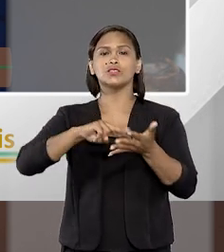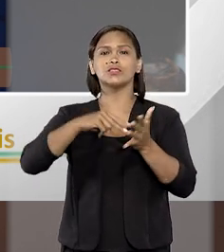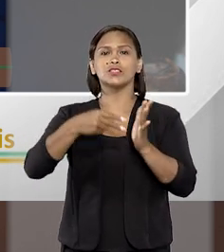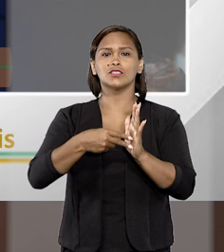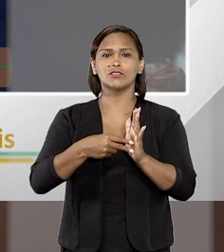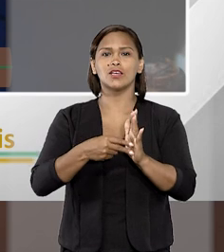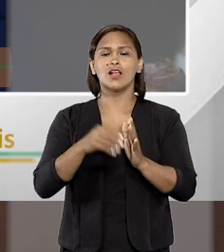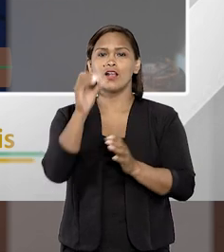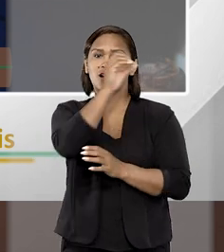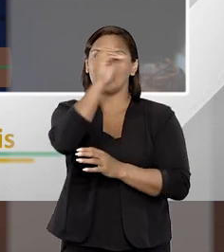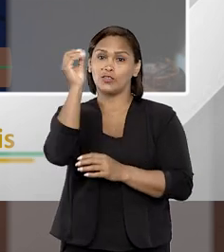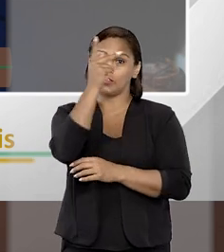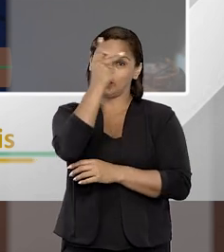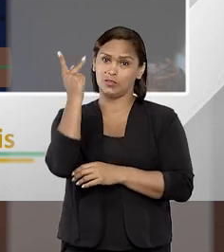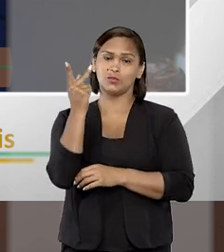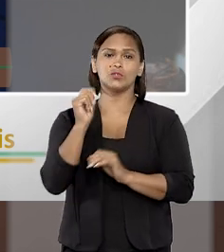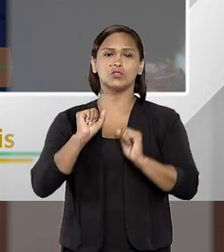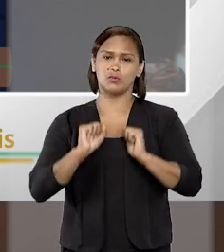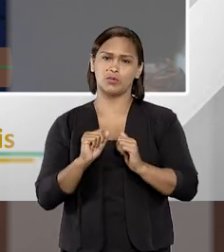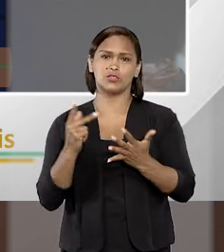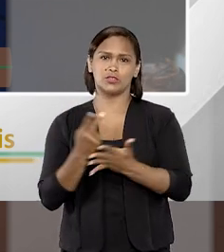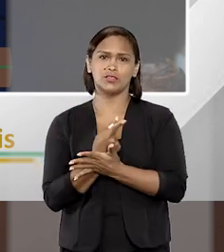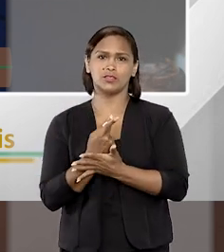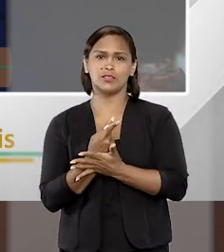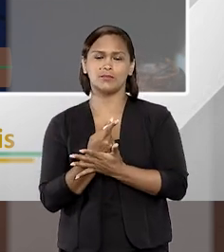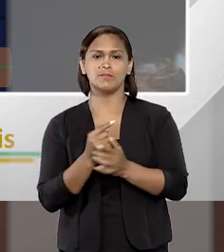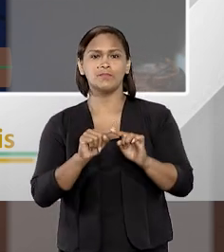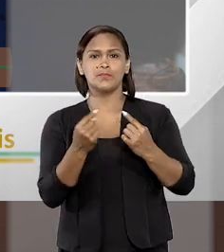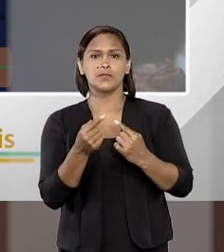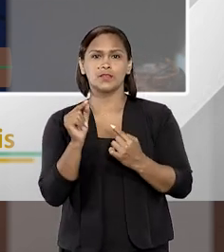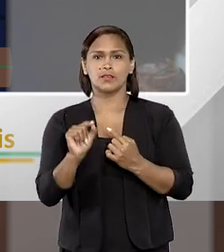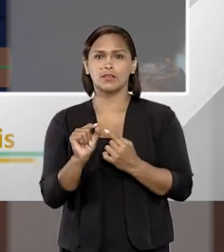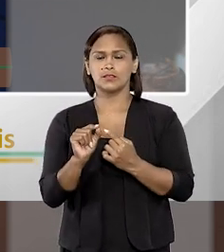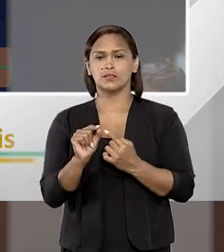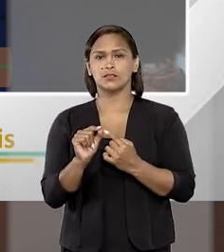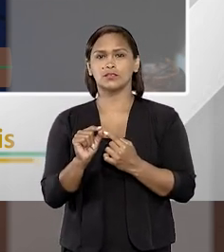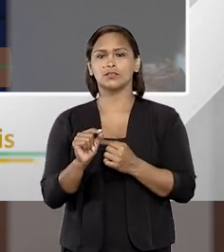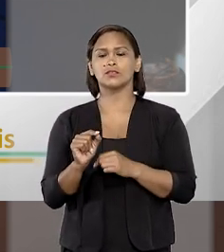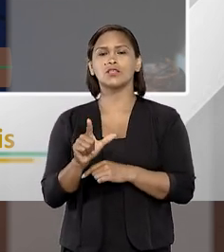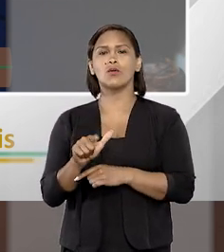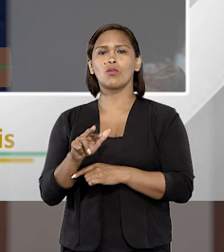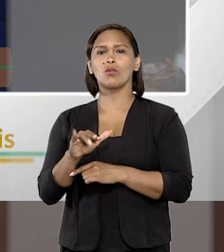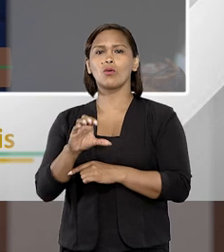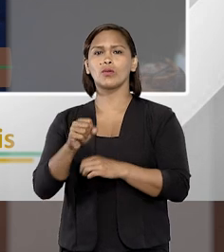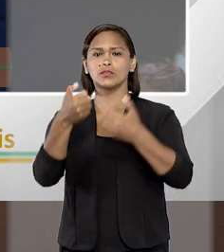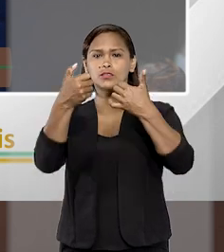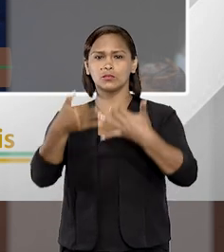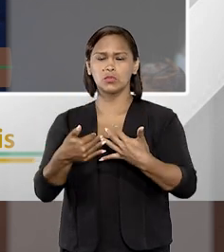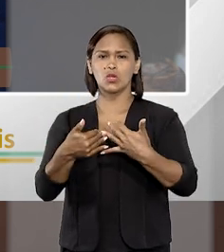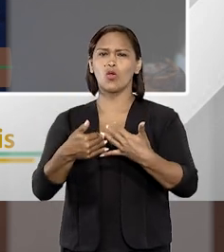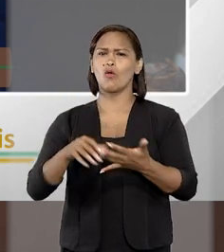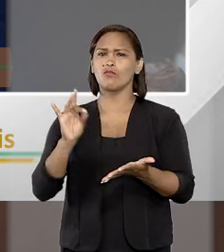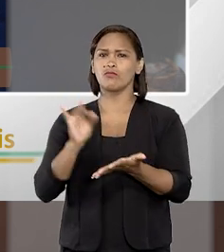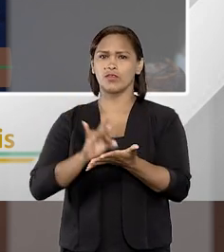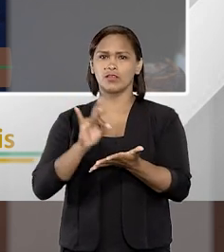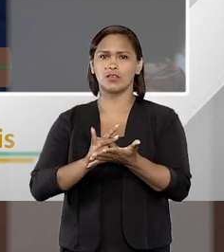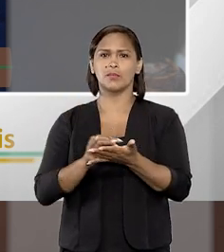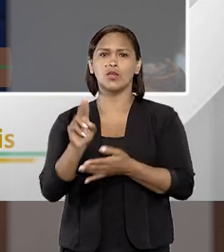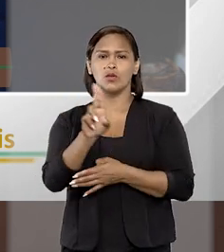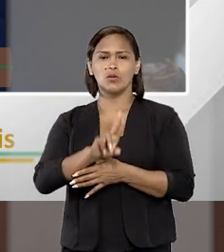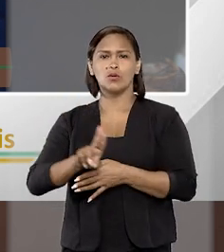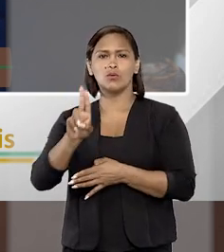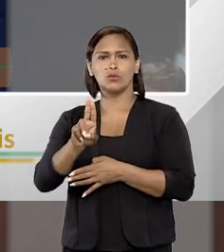a inocência de uma pessoa então assim o Doutor André que fala muito apropriadamente do uso